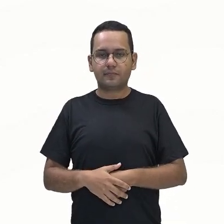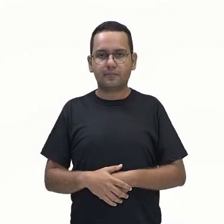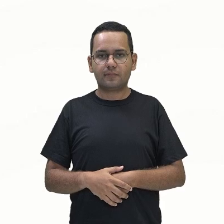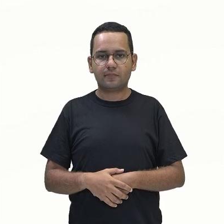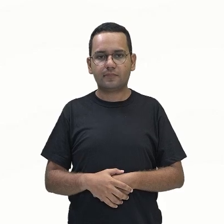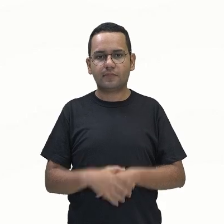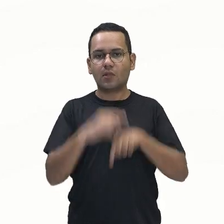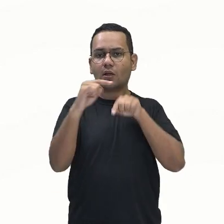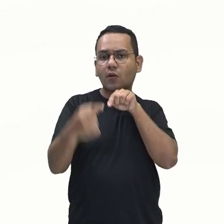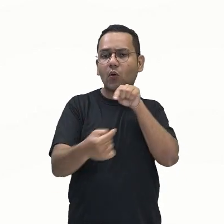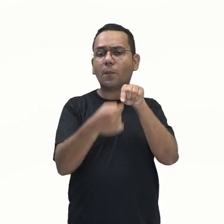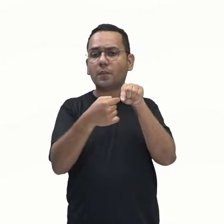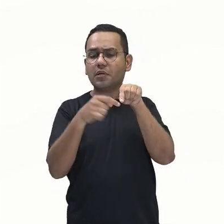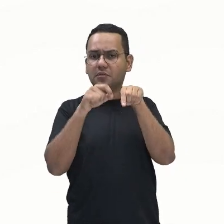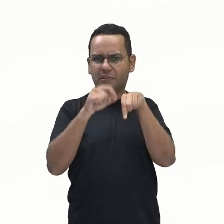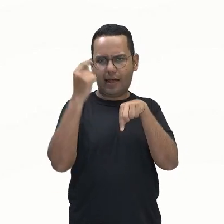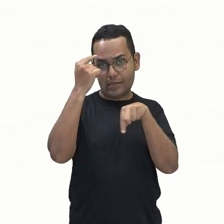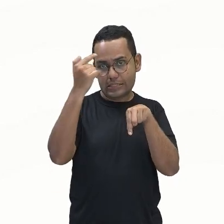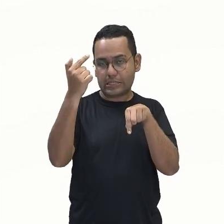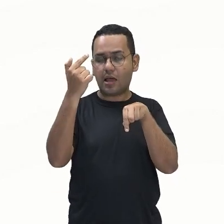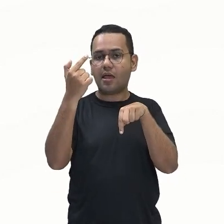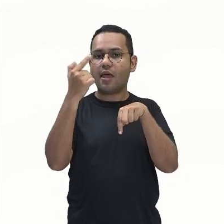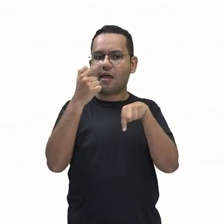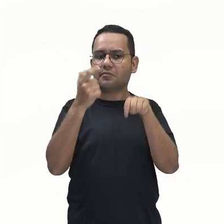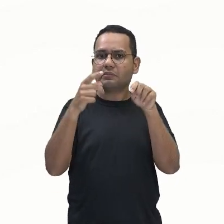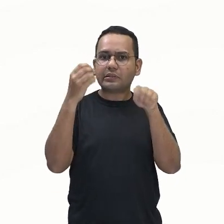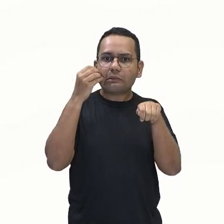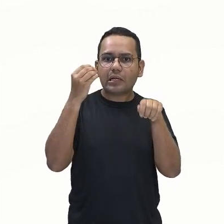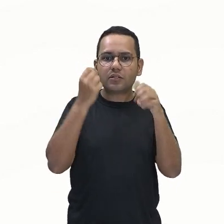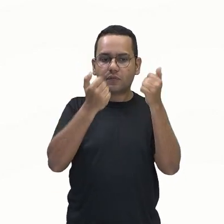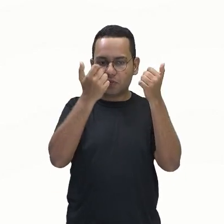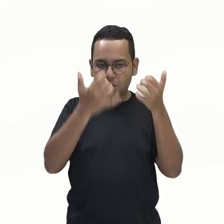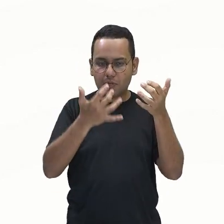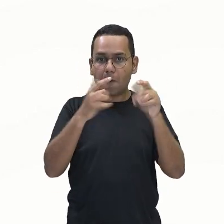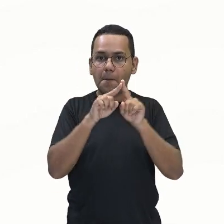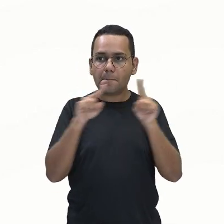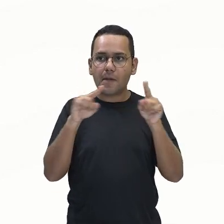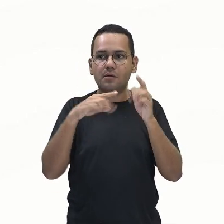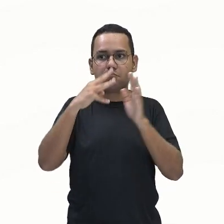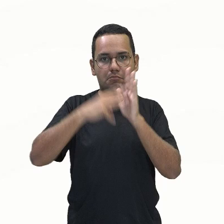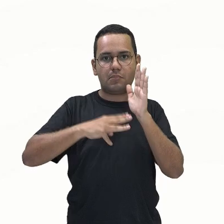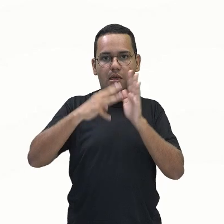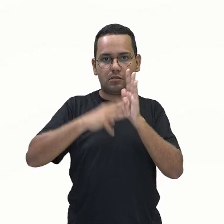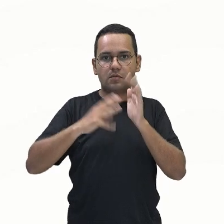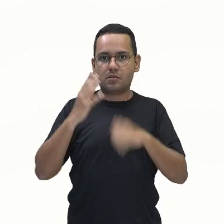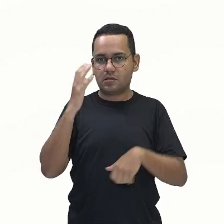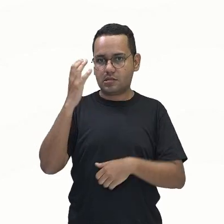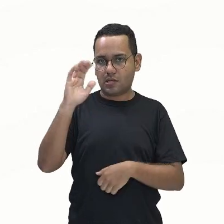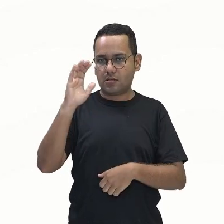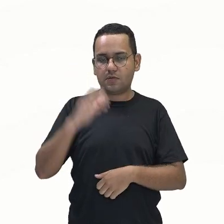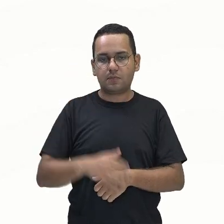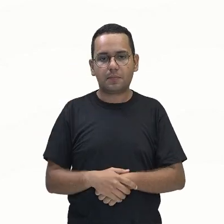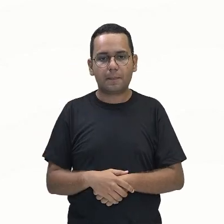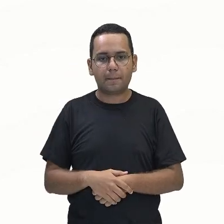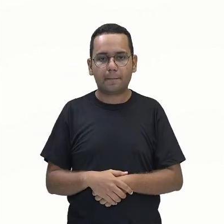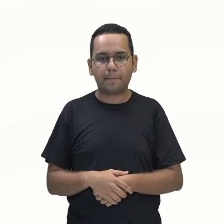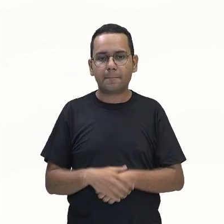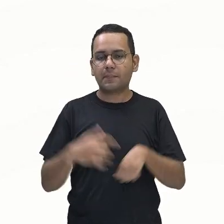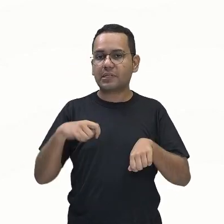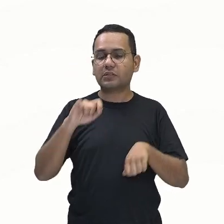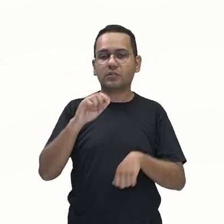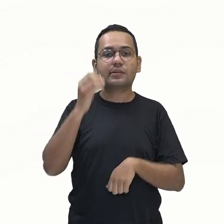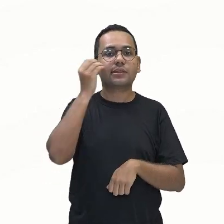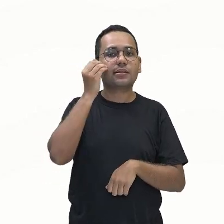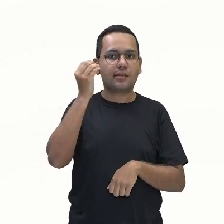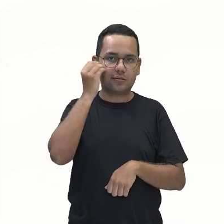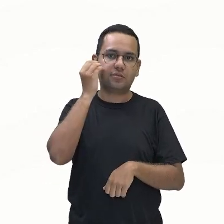de explicações, só que no método científico, essas explicações elas devem ser testáveis,